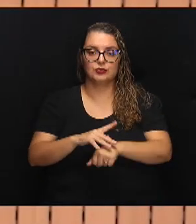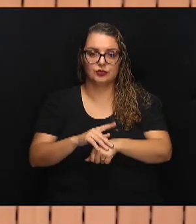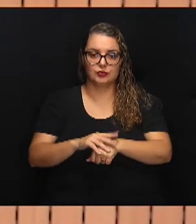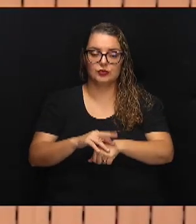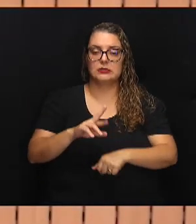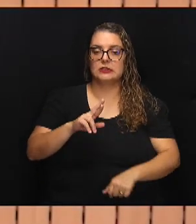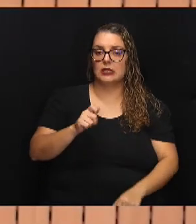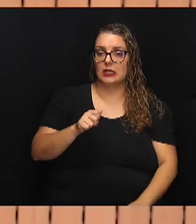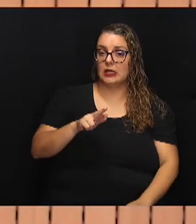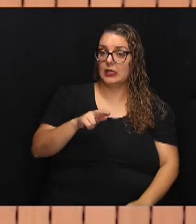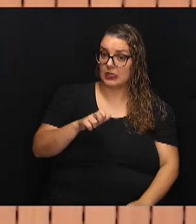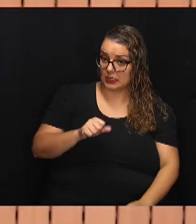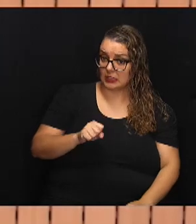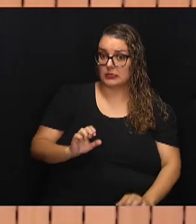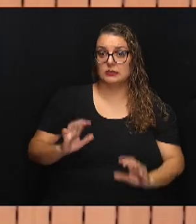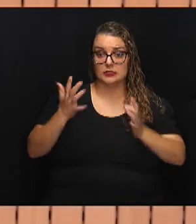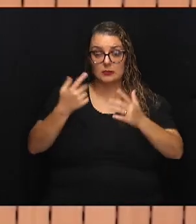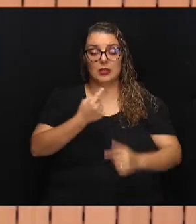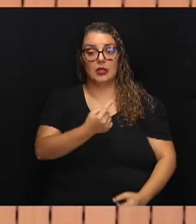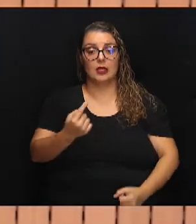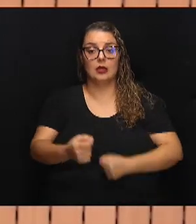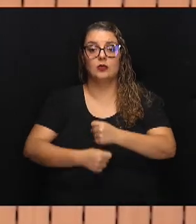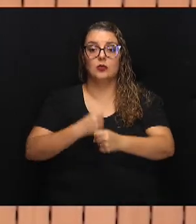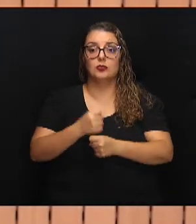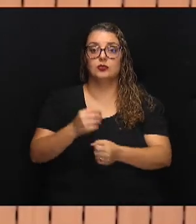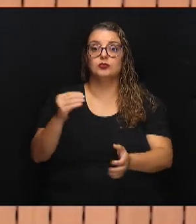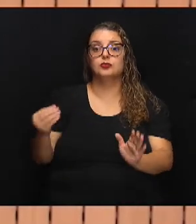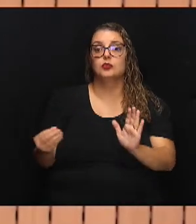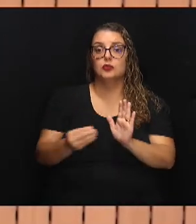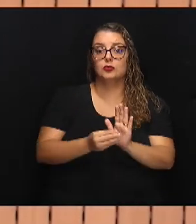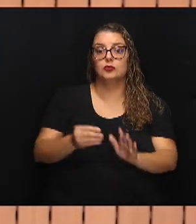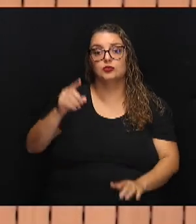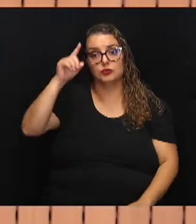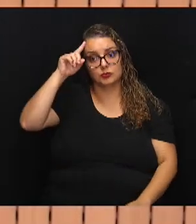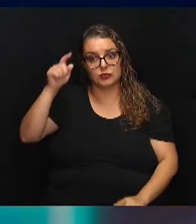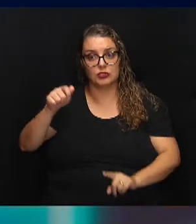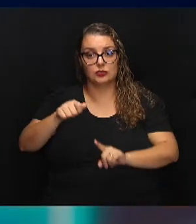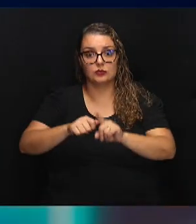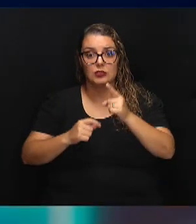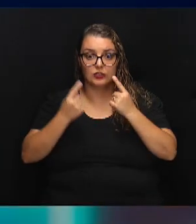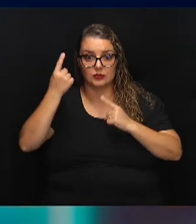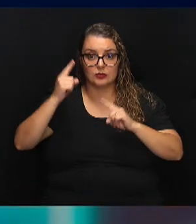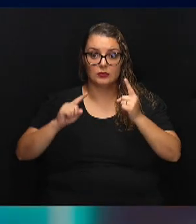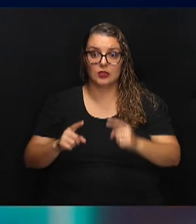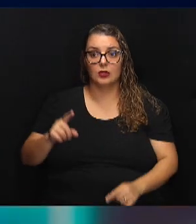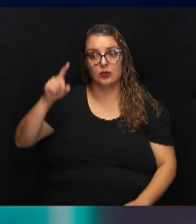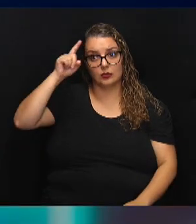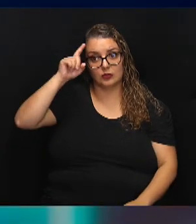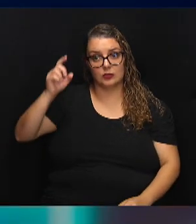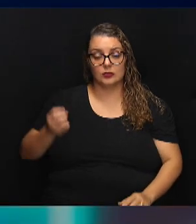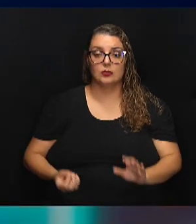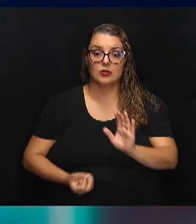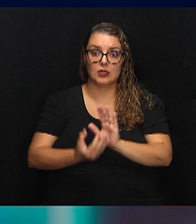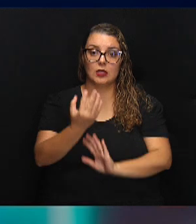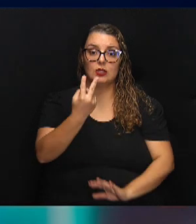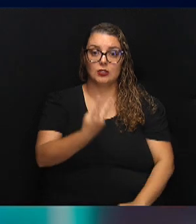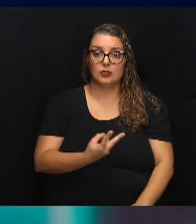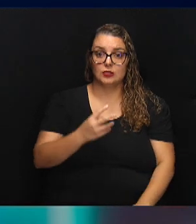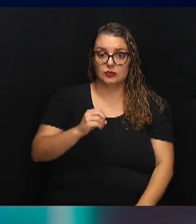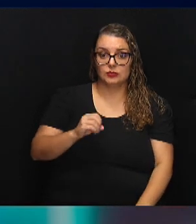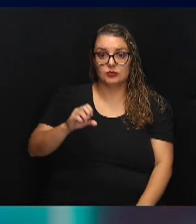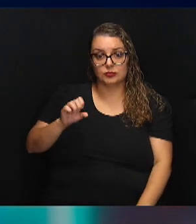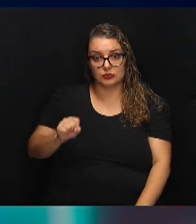Raras, celebrado anualmente no último dia do mês de fevereiro. A data foi criada em 2008